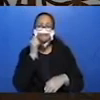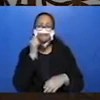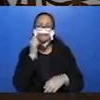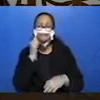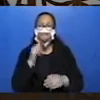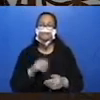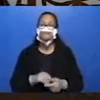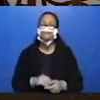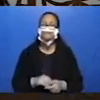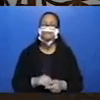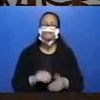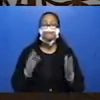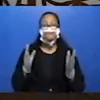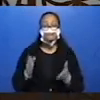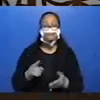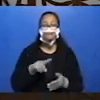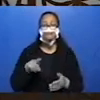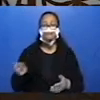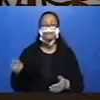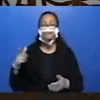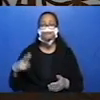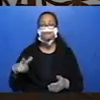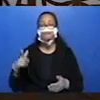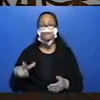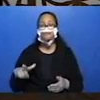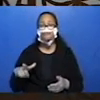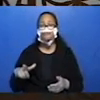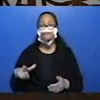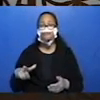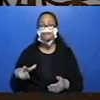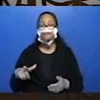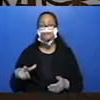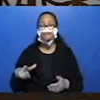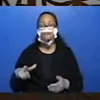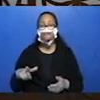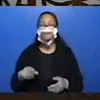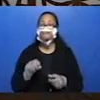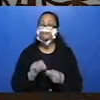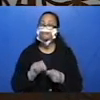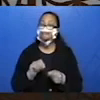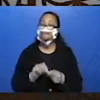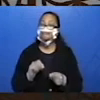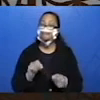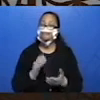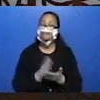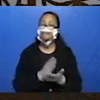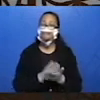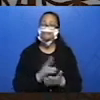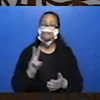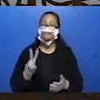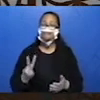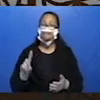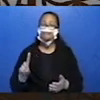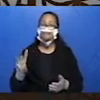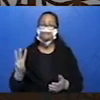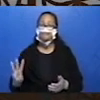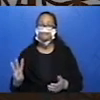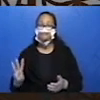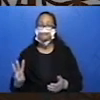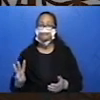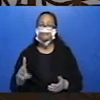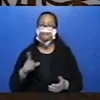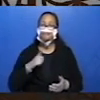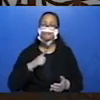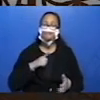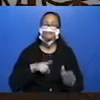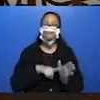Então, agora é a sua vez. Mão na massa. Na página 213 tem uma pesquisa.